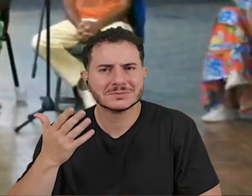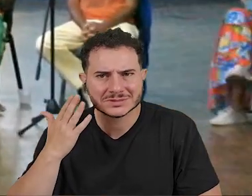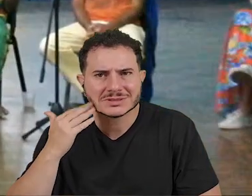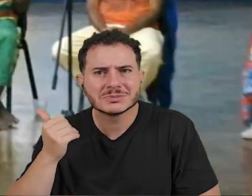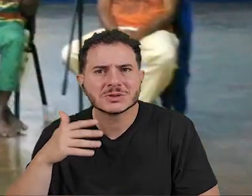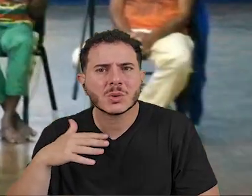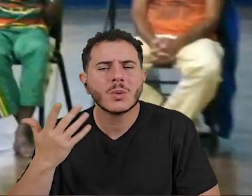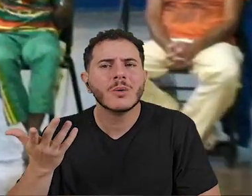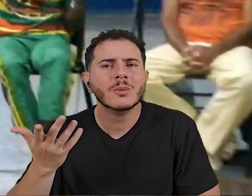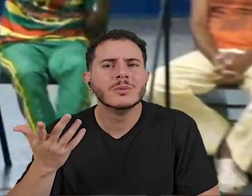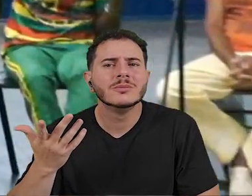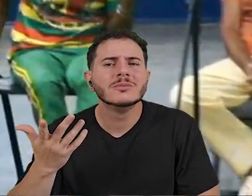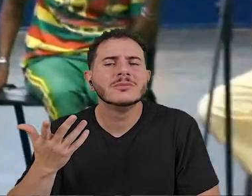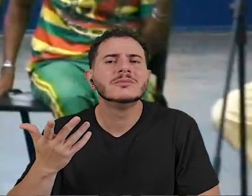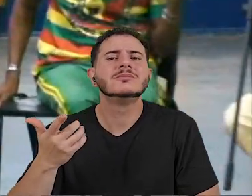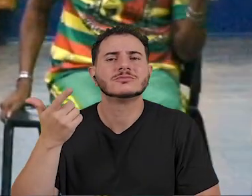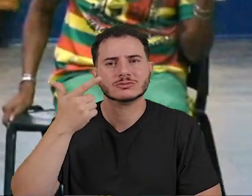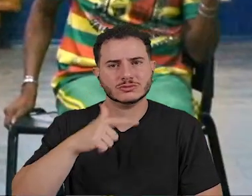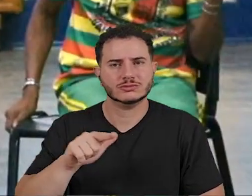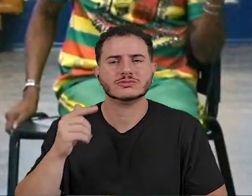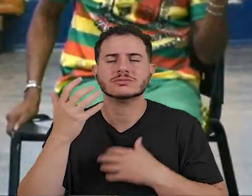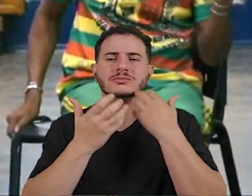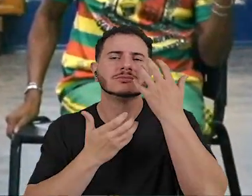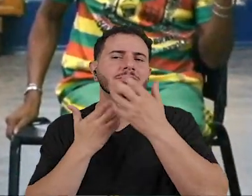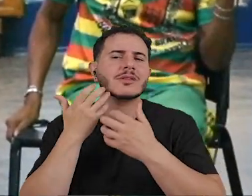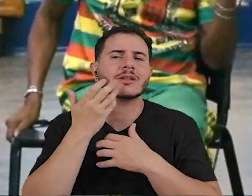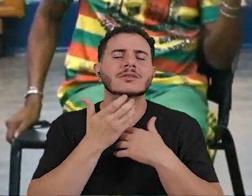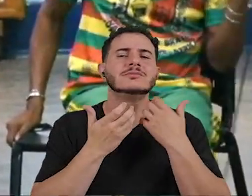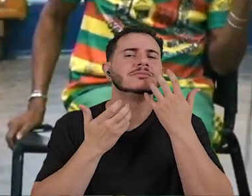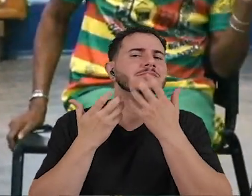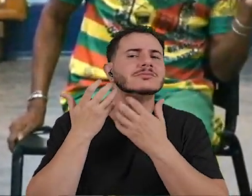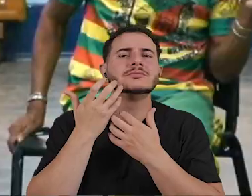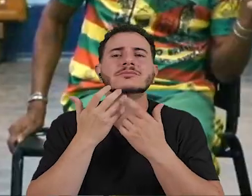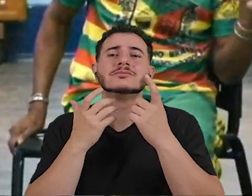Estrela, clareia a terra,